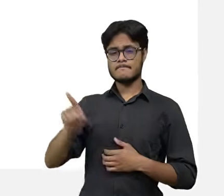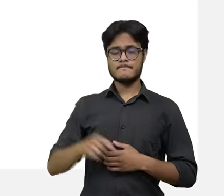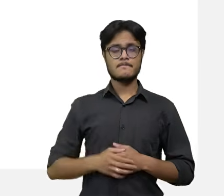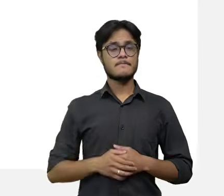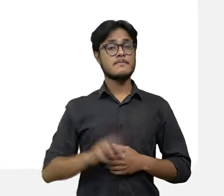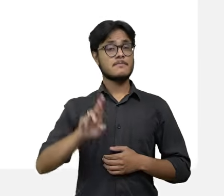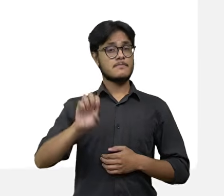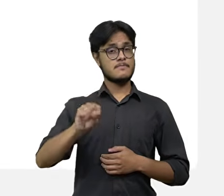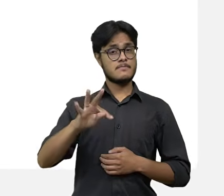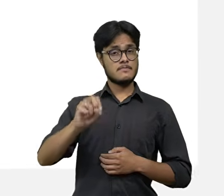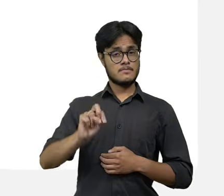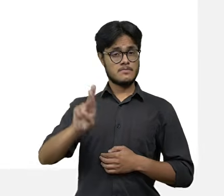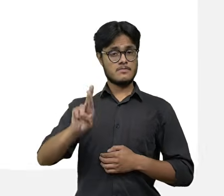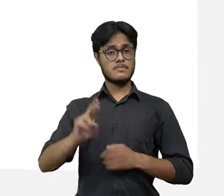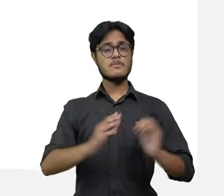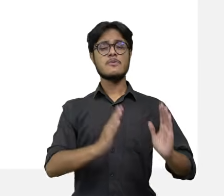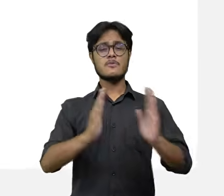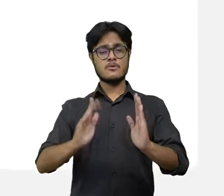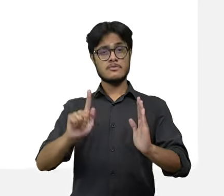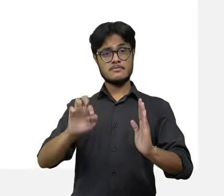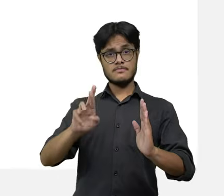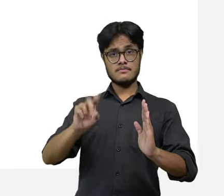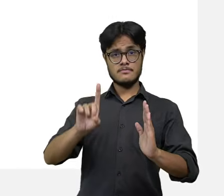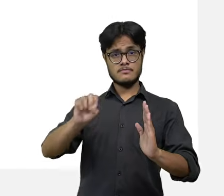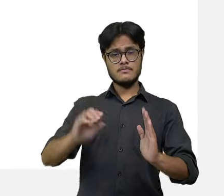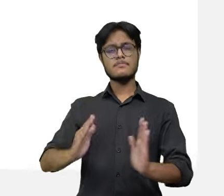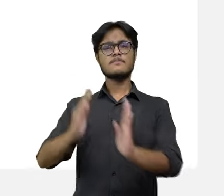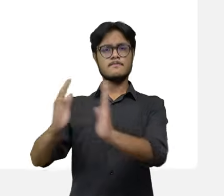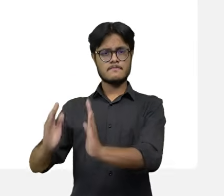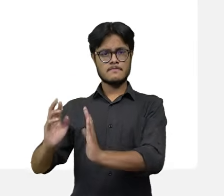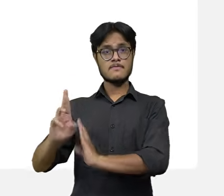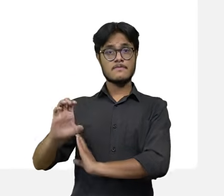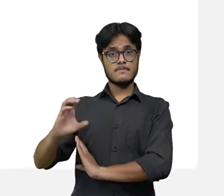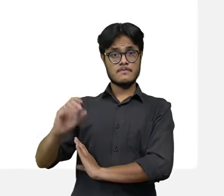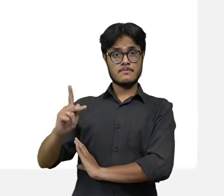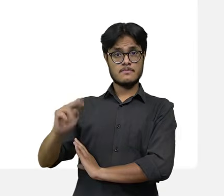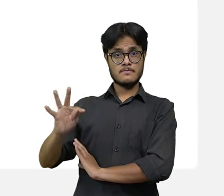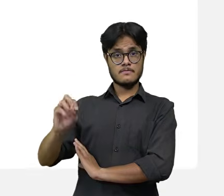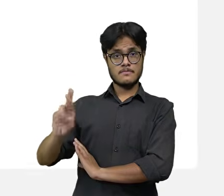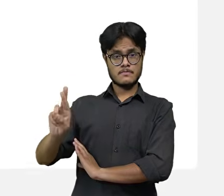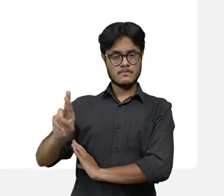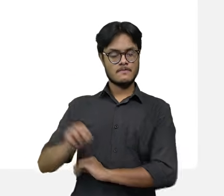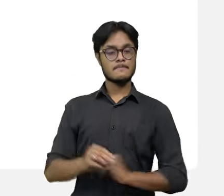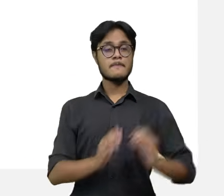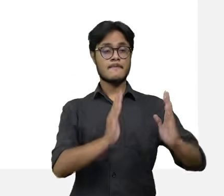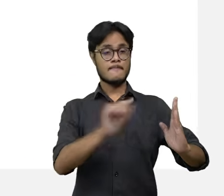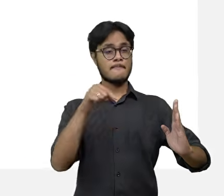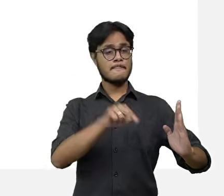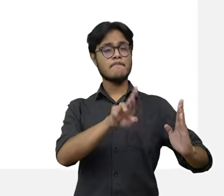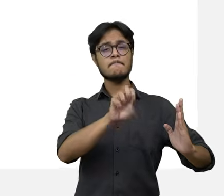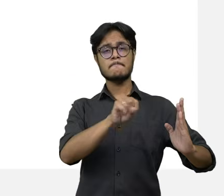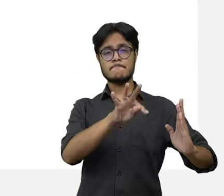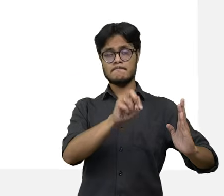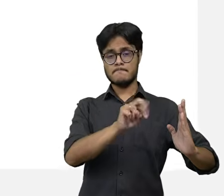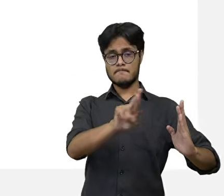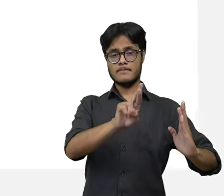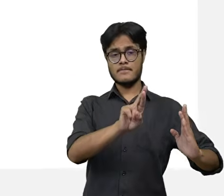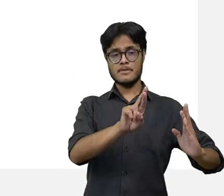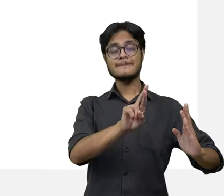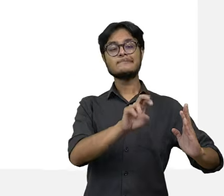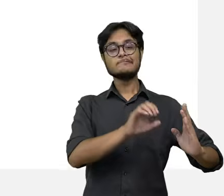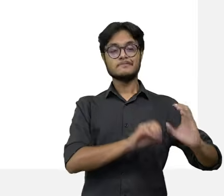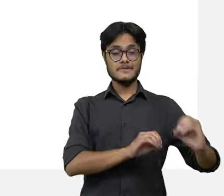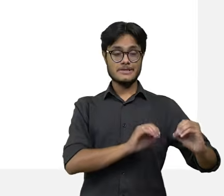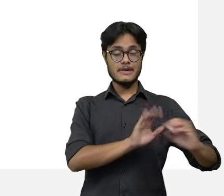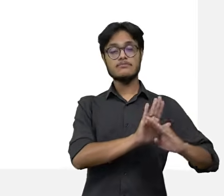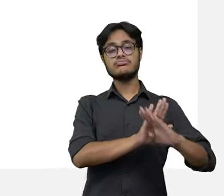do resistor, do gerador e do receptor. O resistor começa do 0, o gerador é decrescente